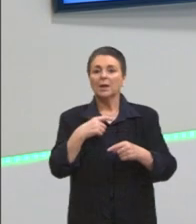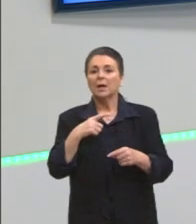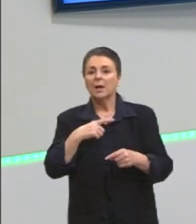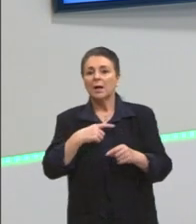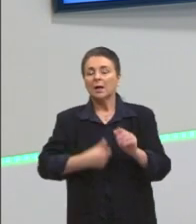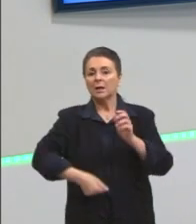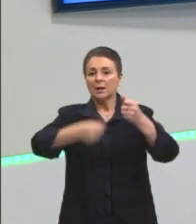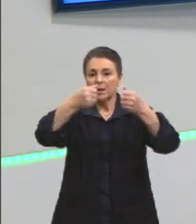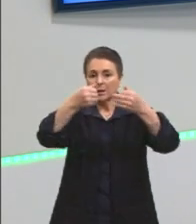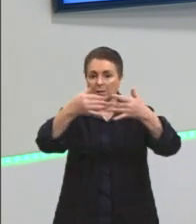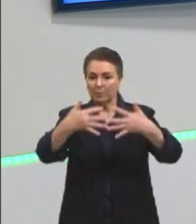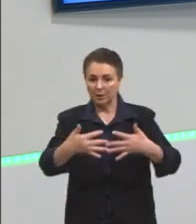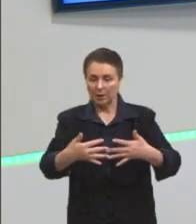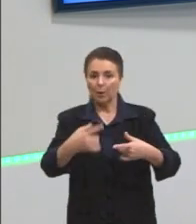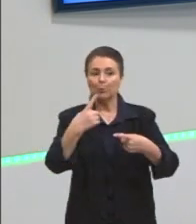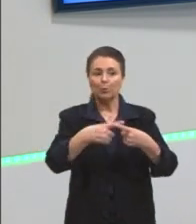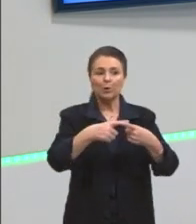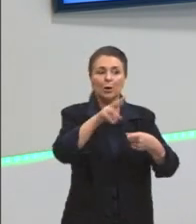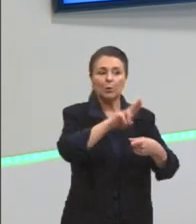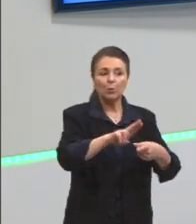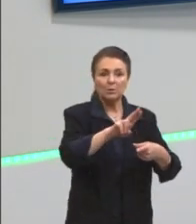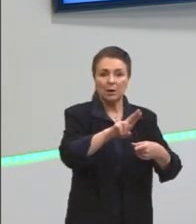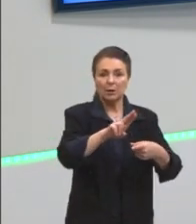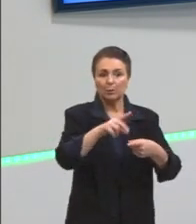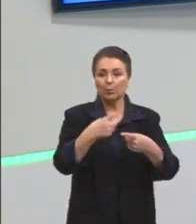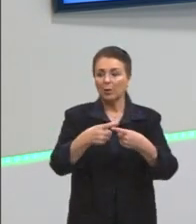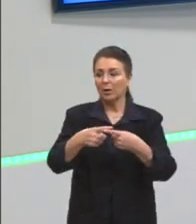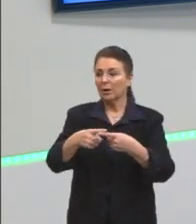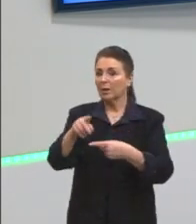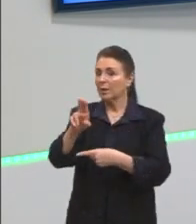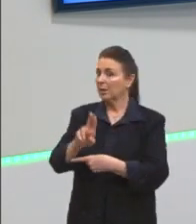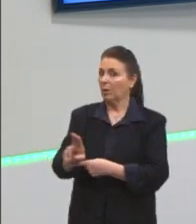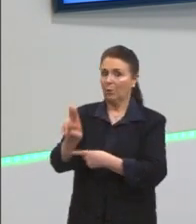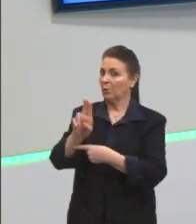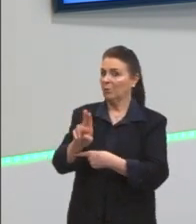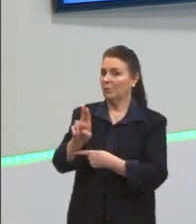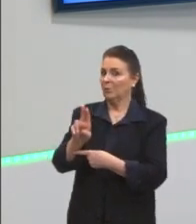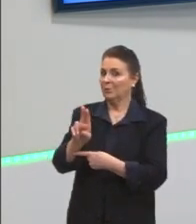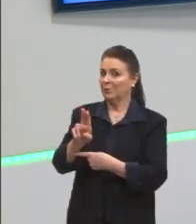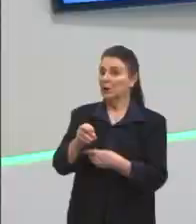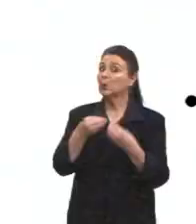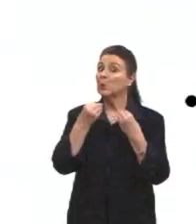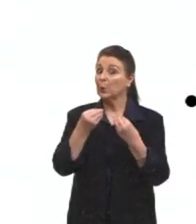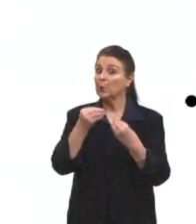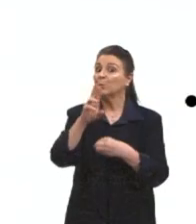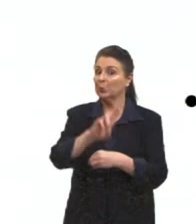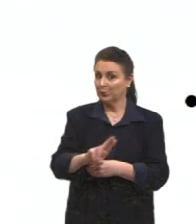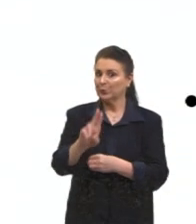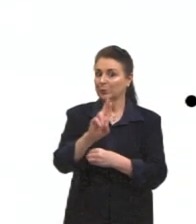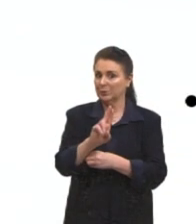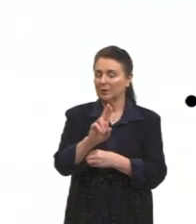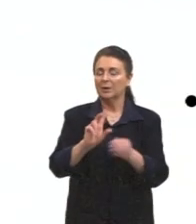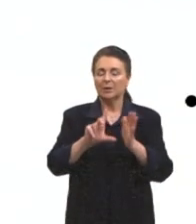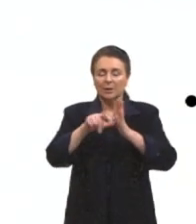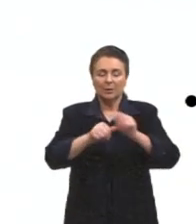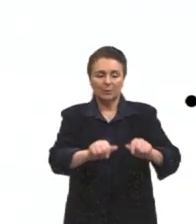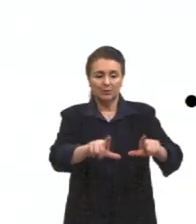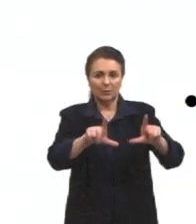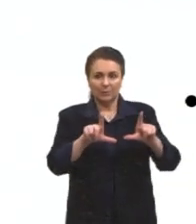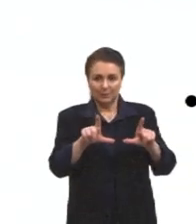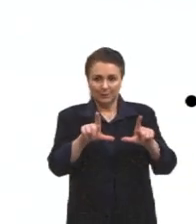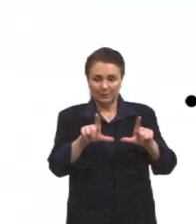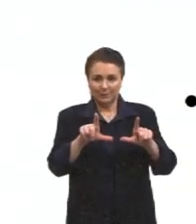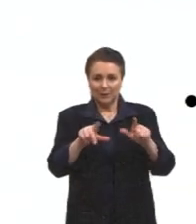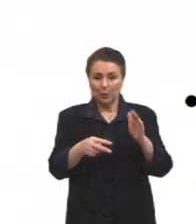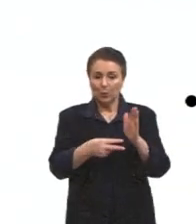de eu usar ou não o estrangeirismo e como usar. Depois, na nossa tela, o nosso segundo item,